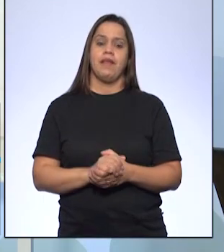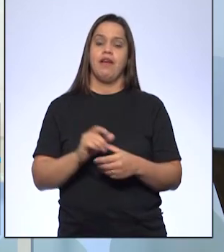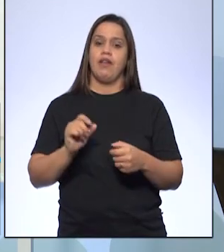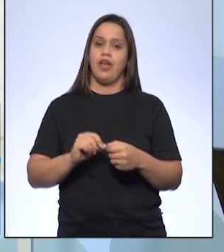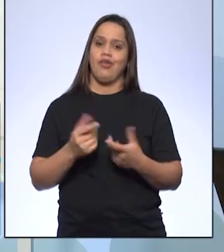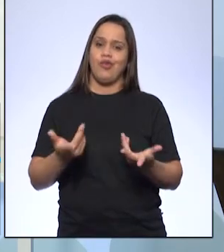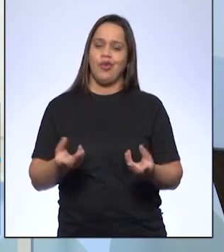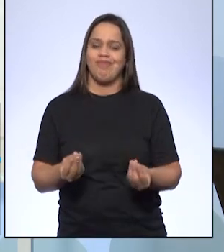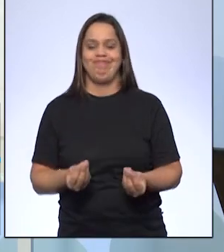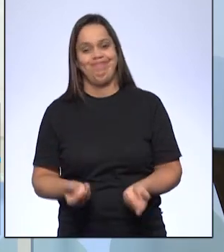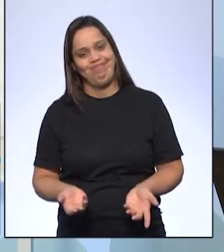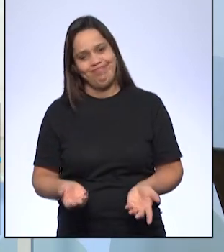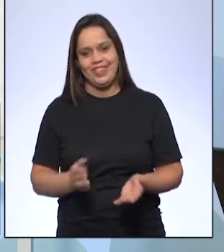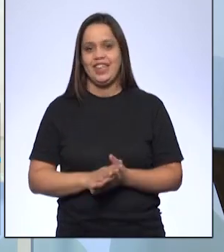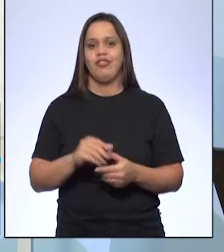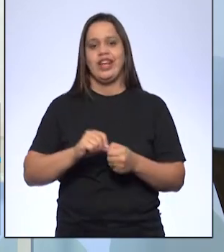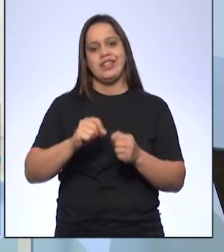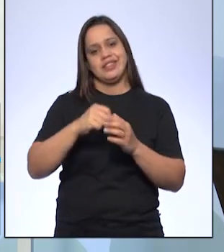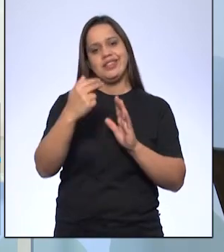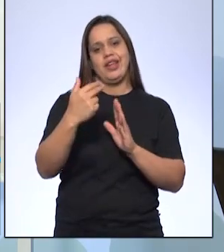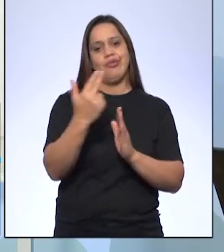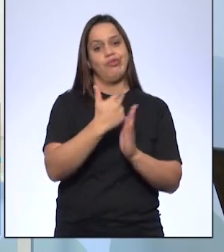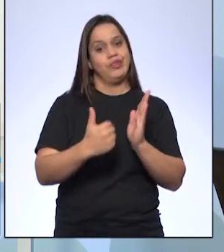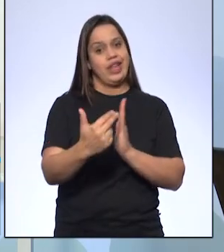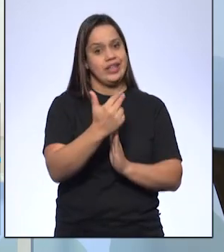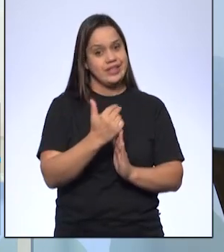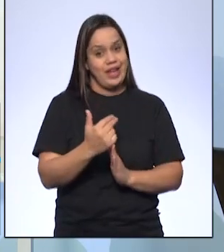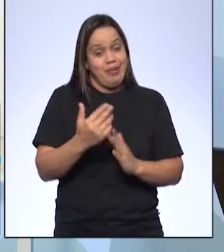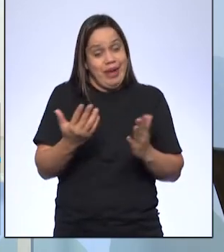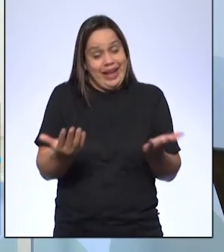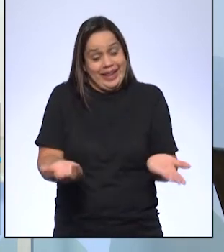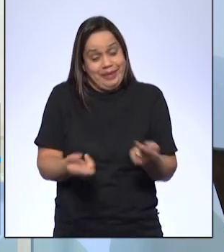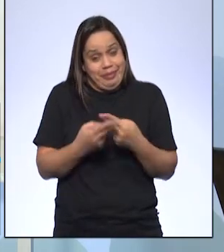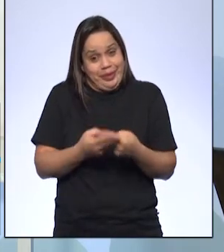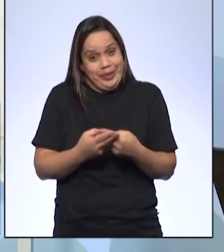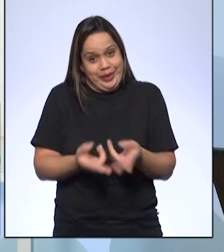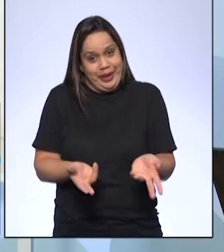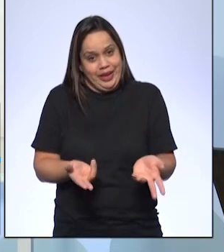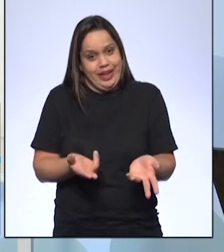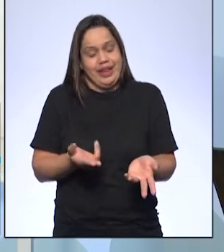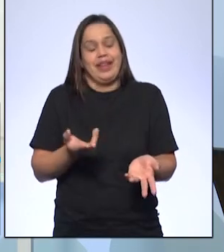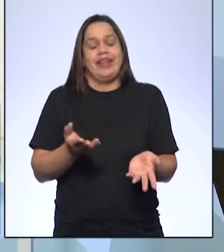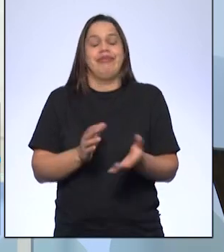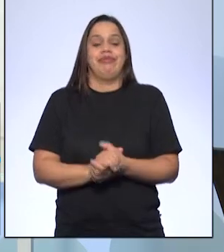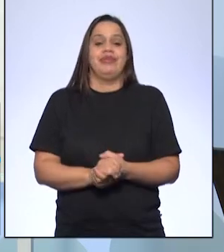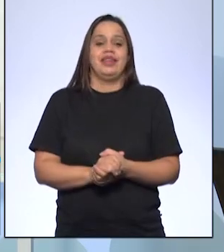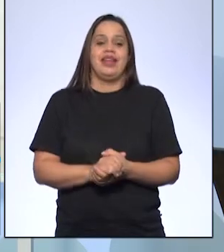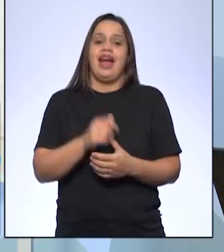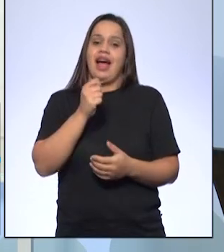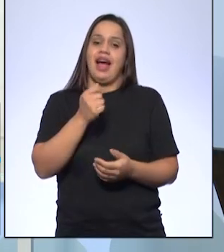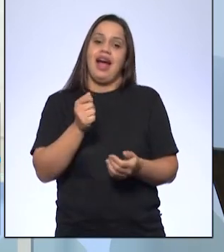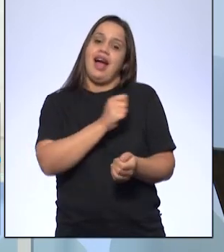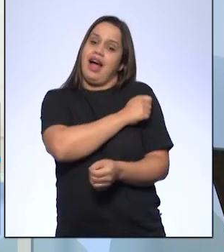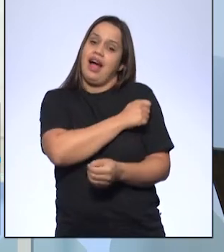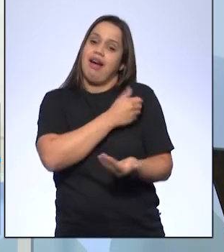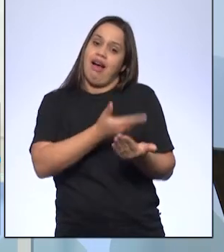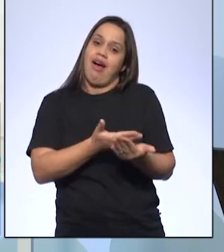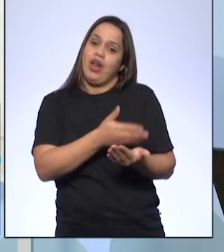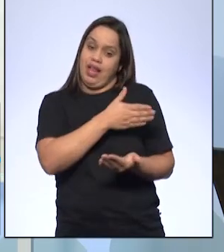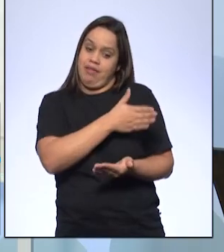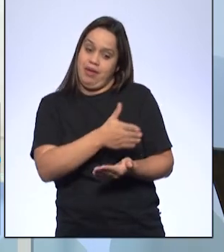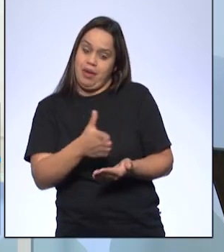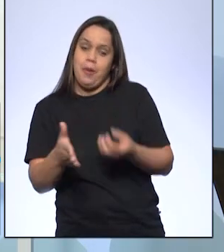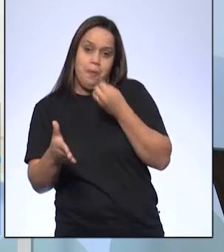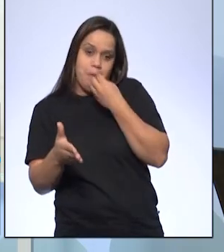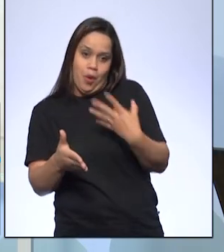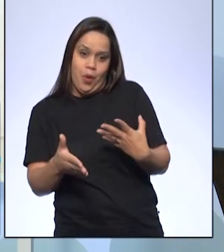desenho aqui, né? Então, a aula estava vindo bem, então vamos tentar aqui, ó, uma circunferência, beleza? É